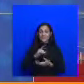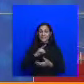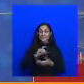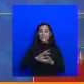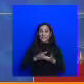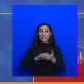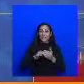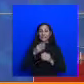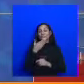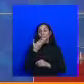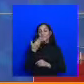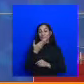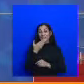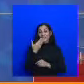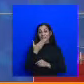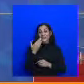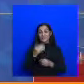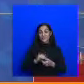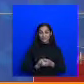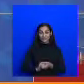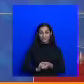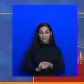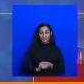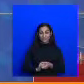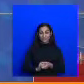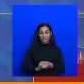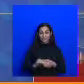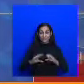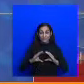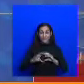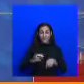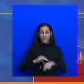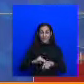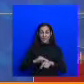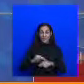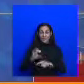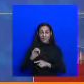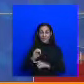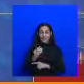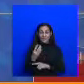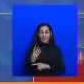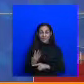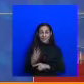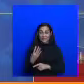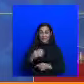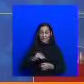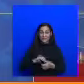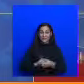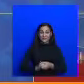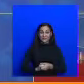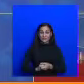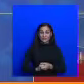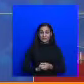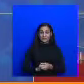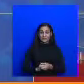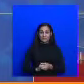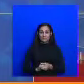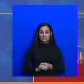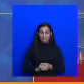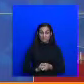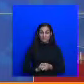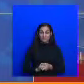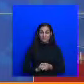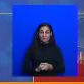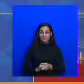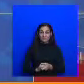tem Loto Fácil. Bola marrom 04. Marrom